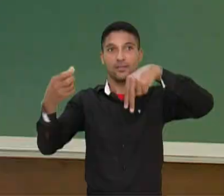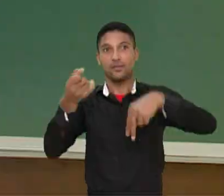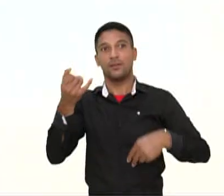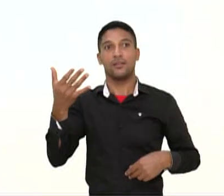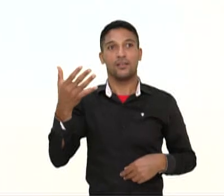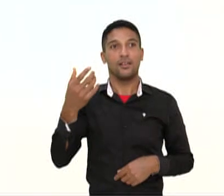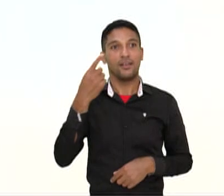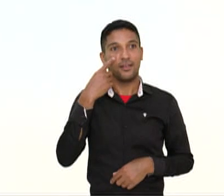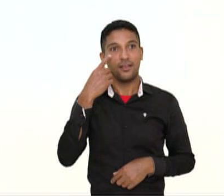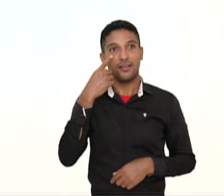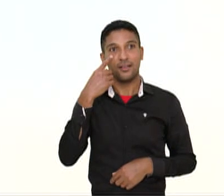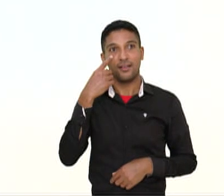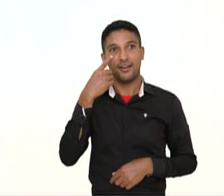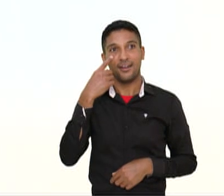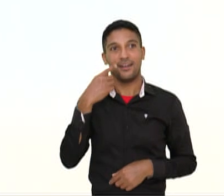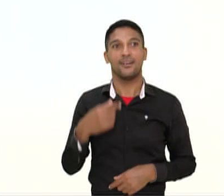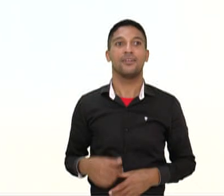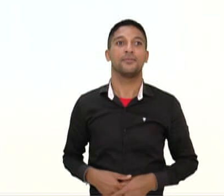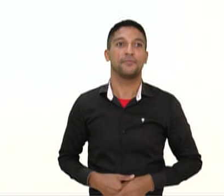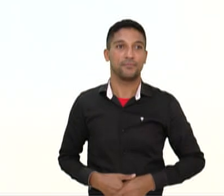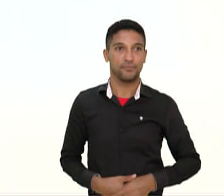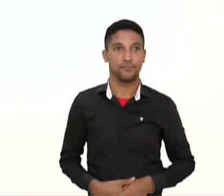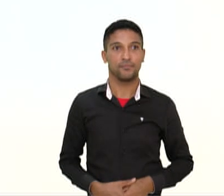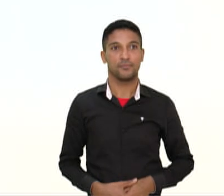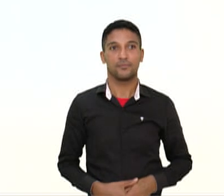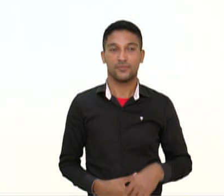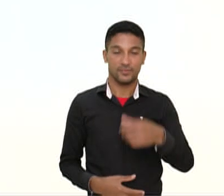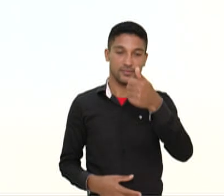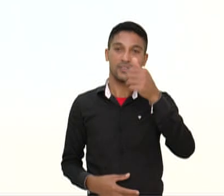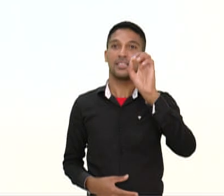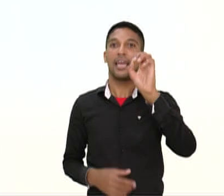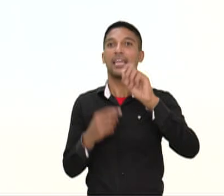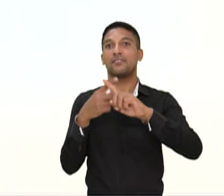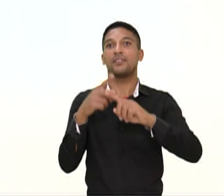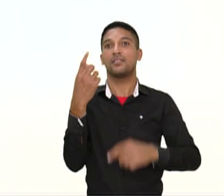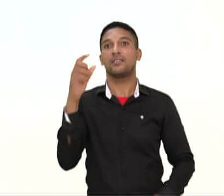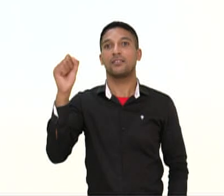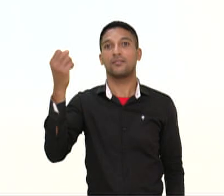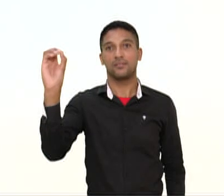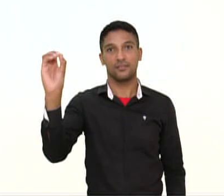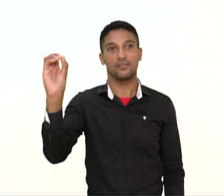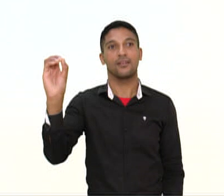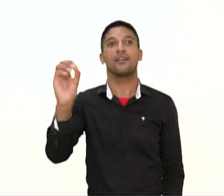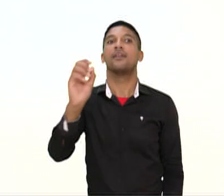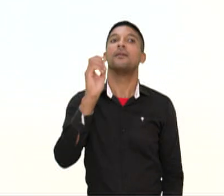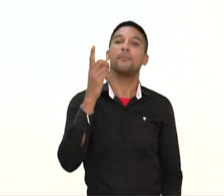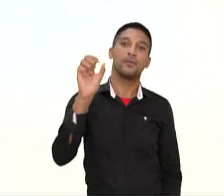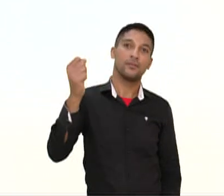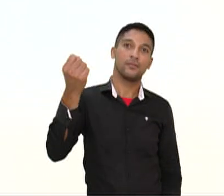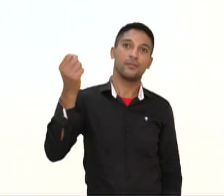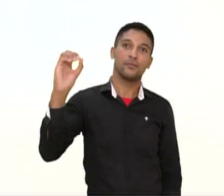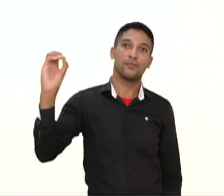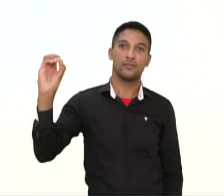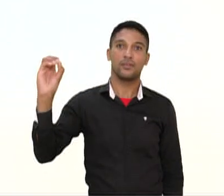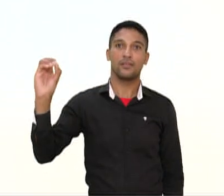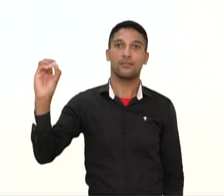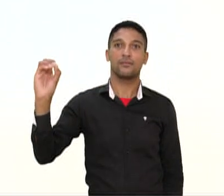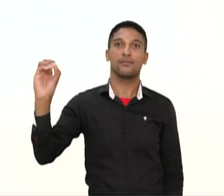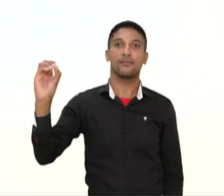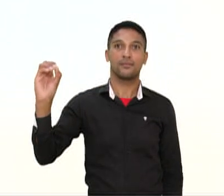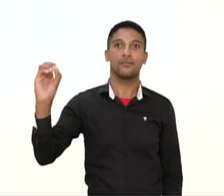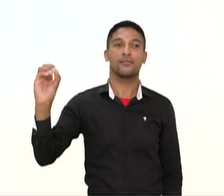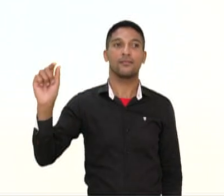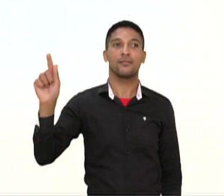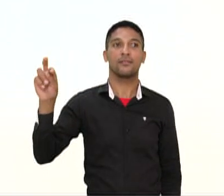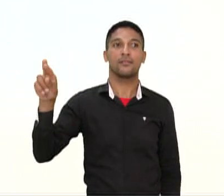ficou fácil de fazer a conta, né? Você acertou? Você marcou a letra A? 1.800 graus. Professora,